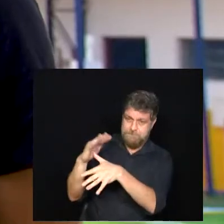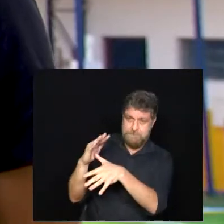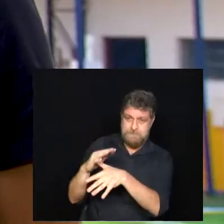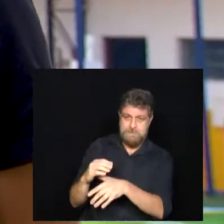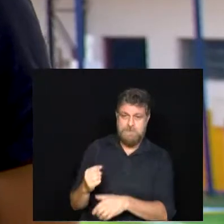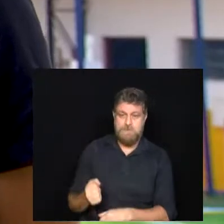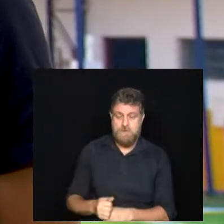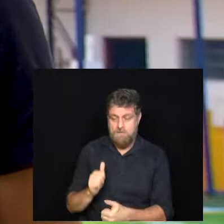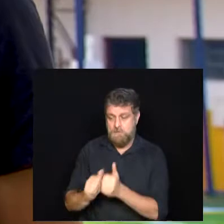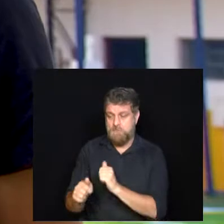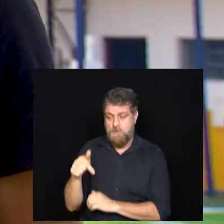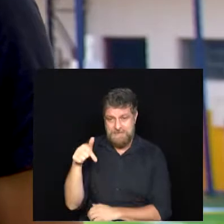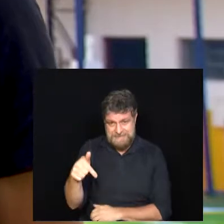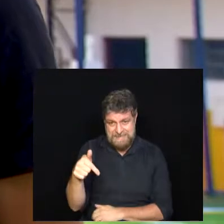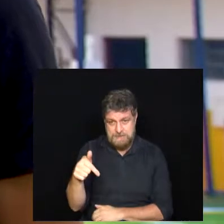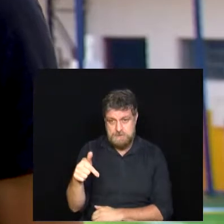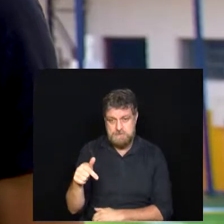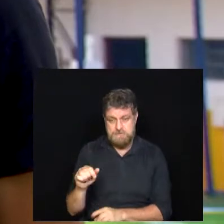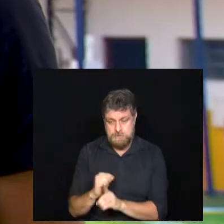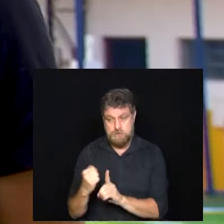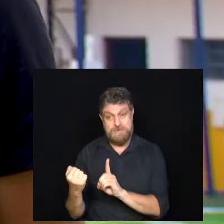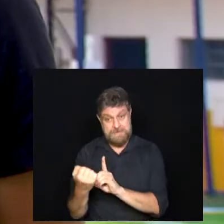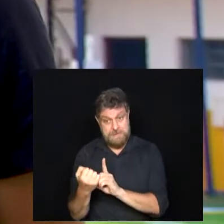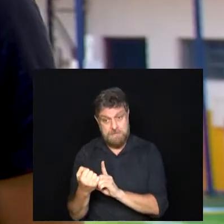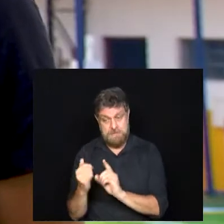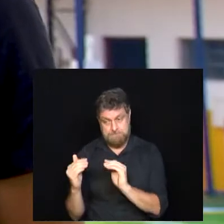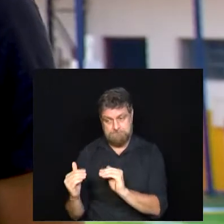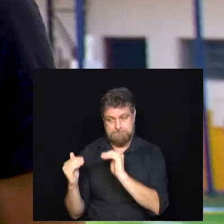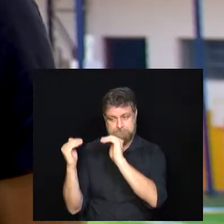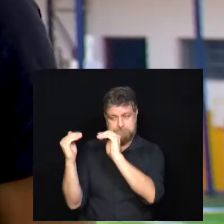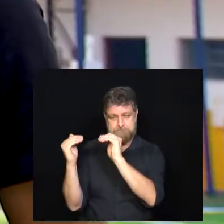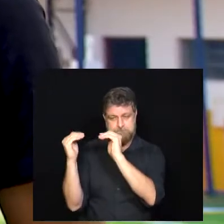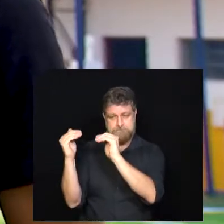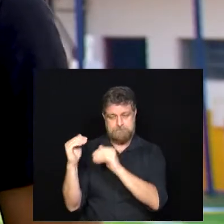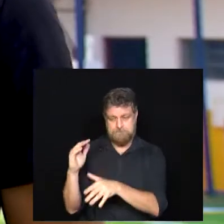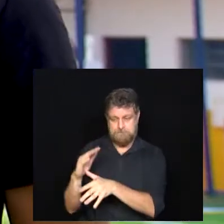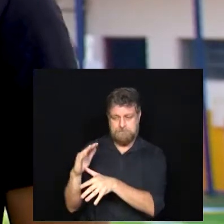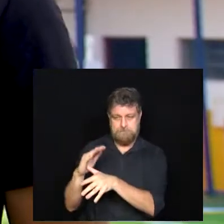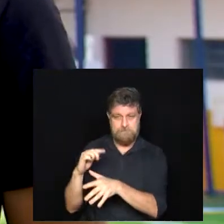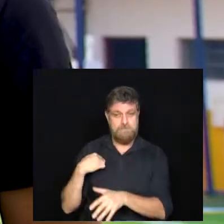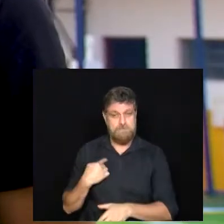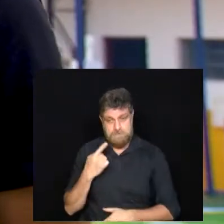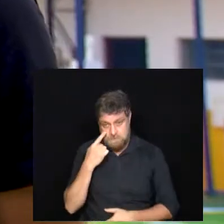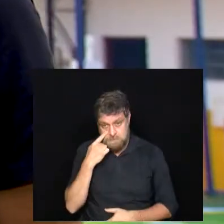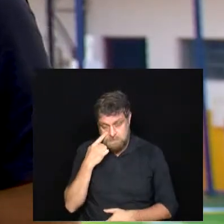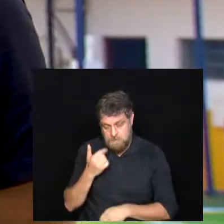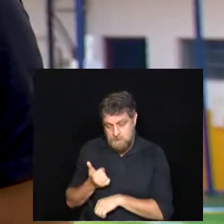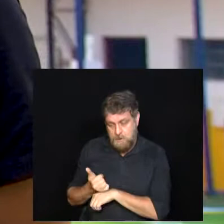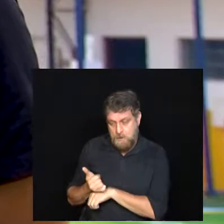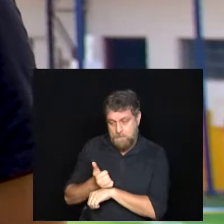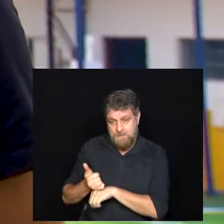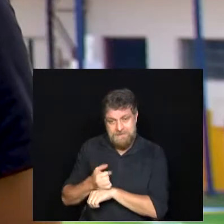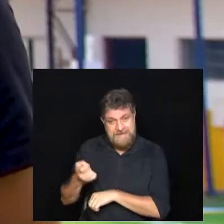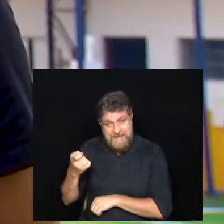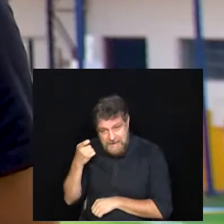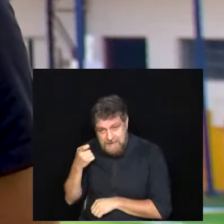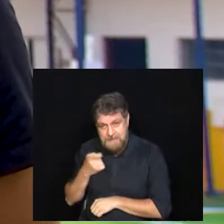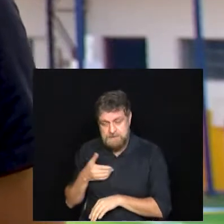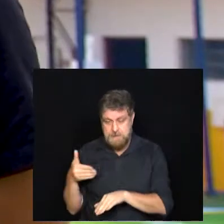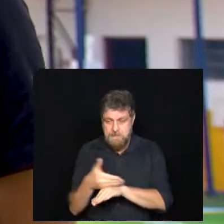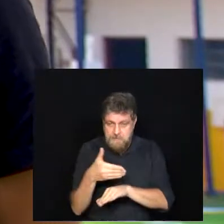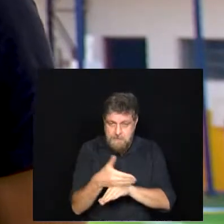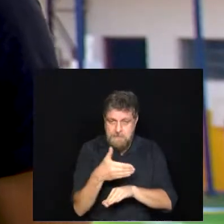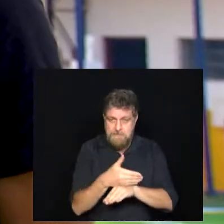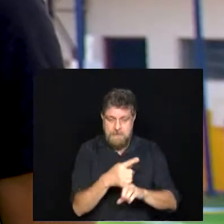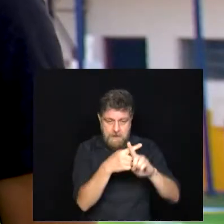né? A gente vê que está elevando bem o nível e a gente tem visto bastante atletas também, ex-profissionais jogando, entrando no meio da